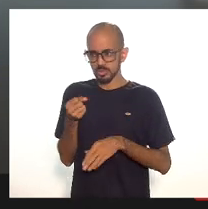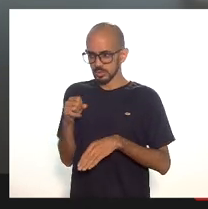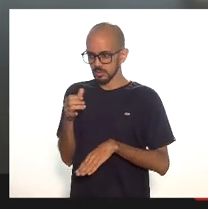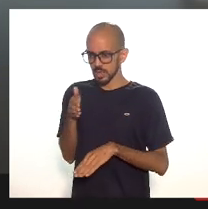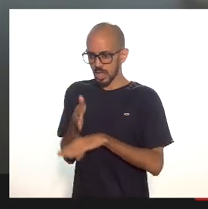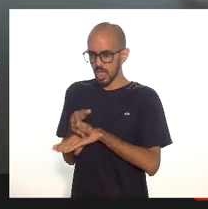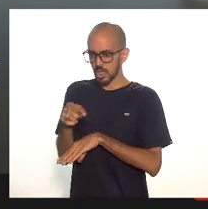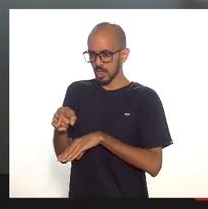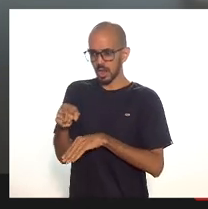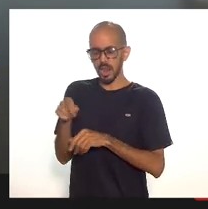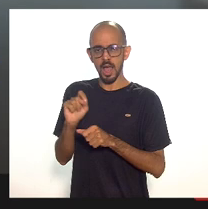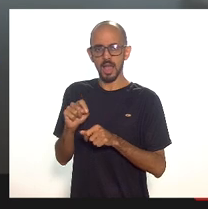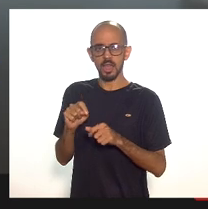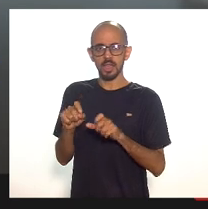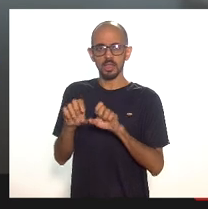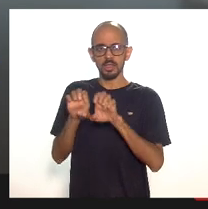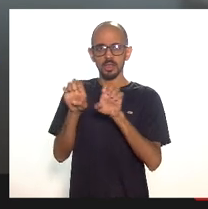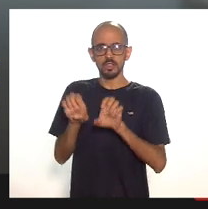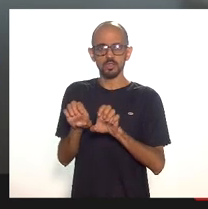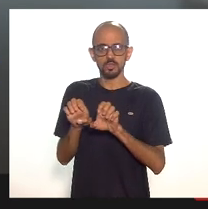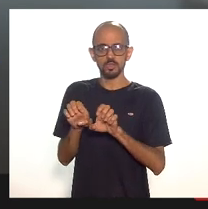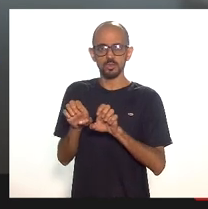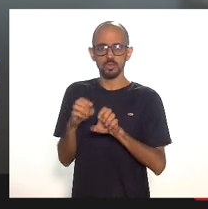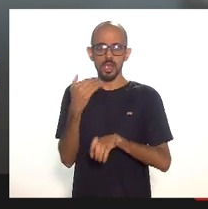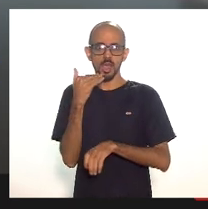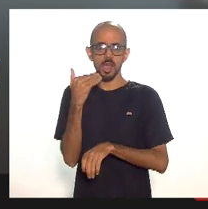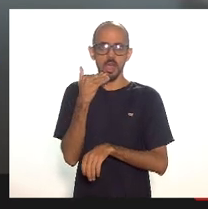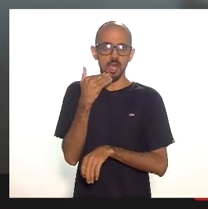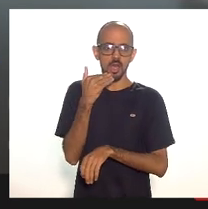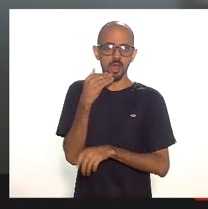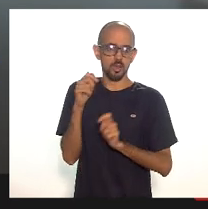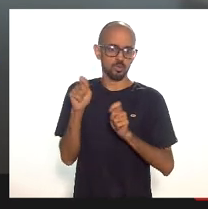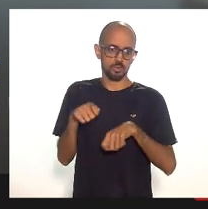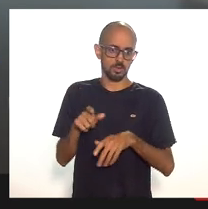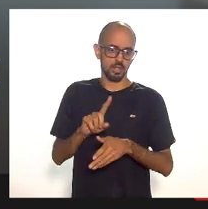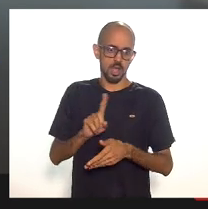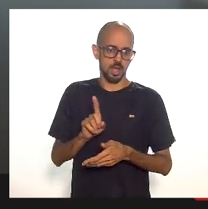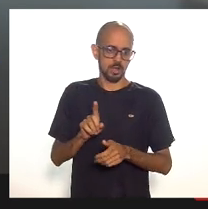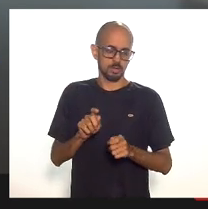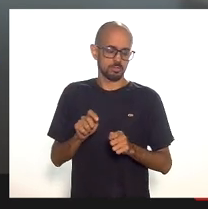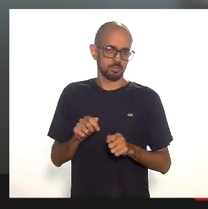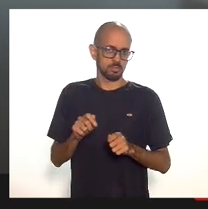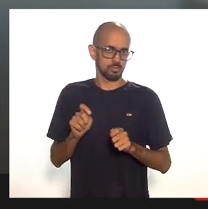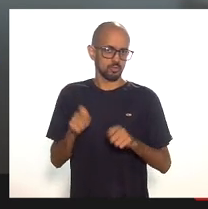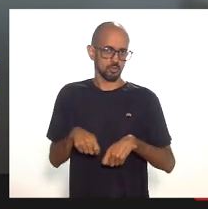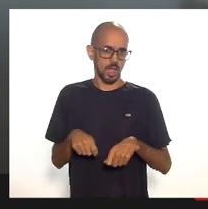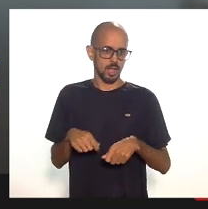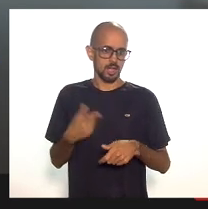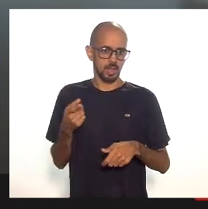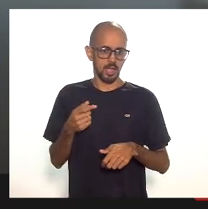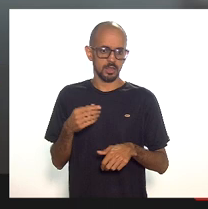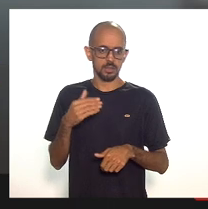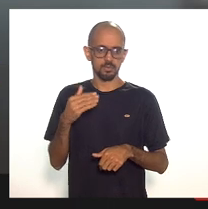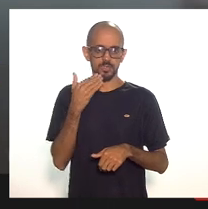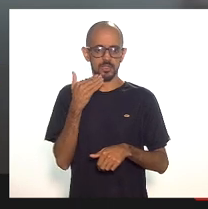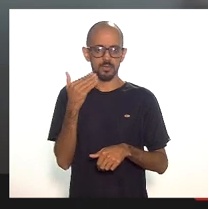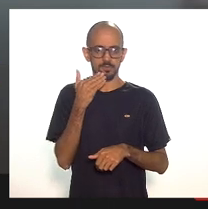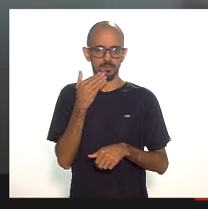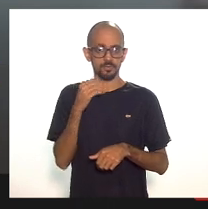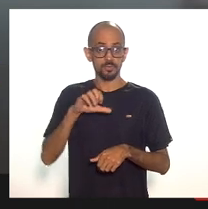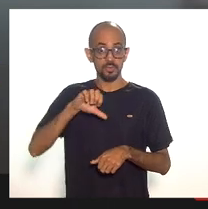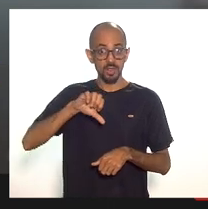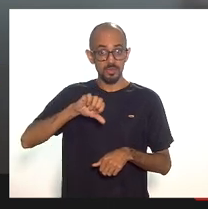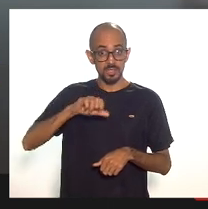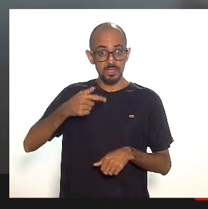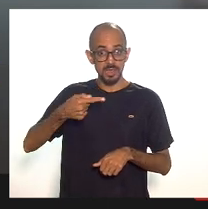desse afundar? Sair correndo para botar o doente em outro lugar? O hospital não tem condição de ter nada aqui dentro. Precário. Tem 970 funcionários lá